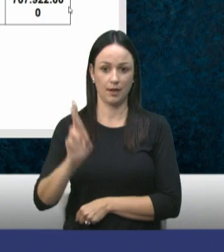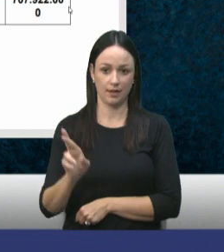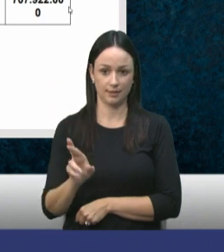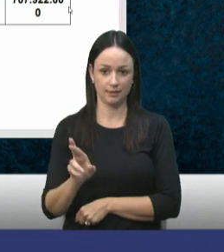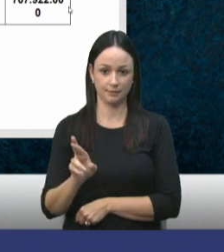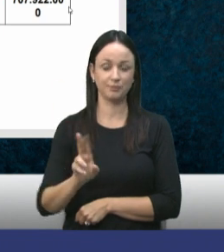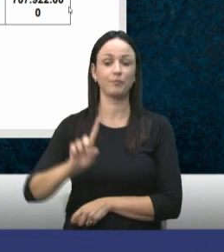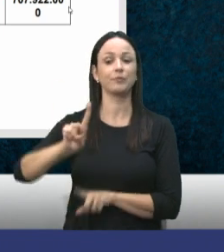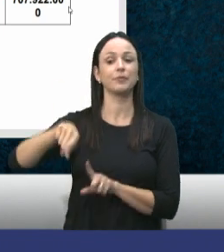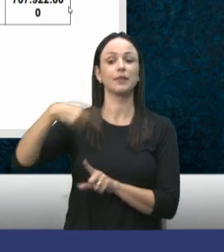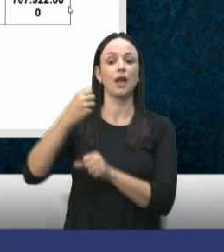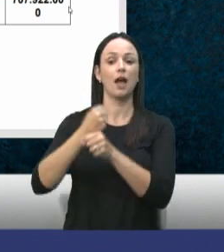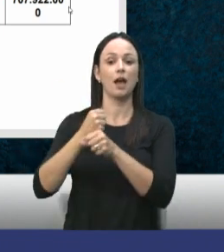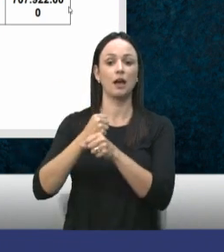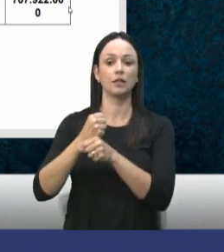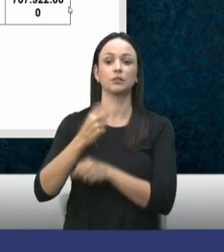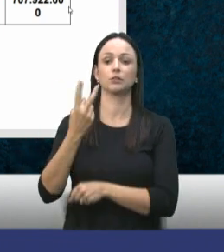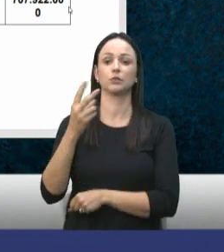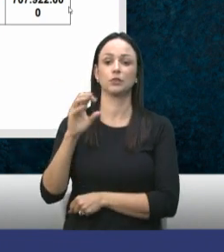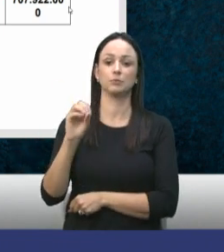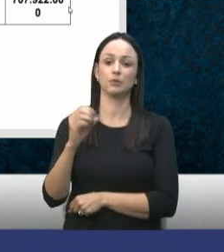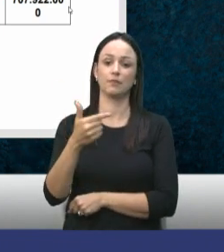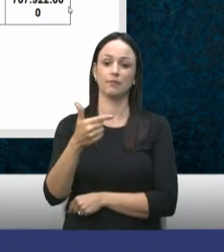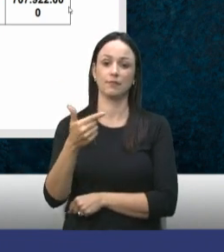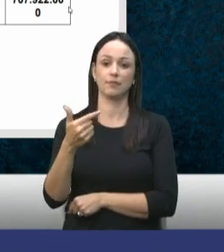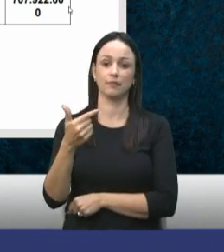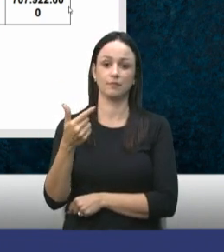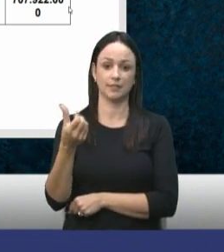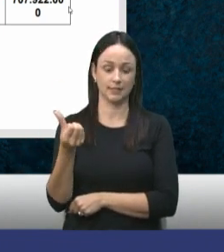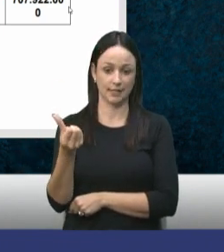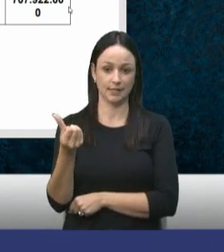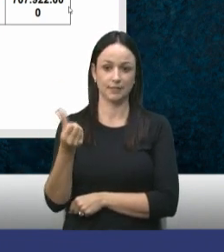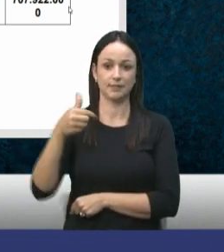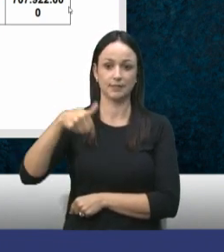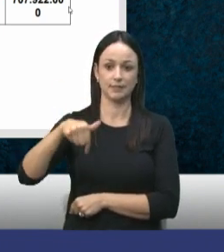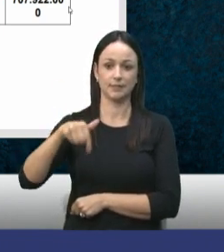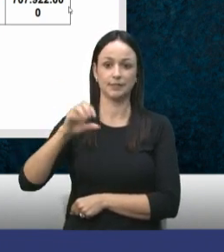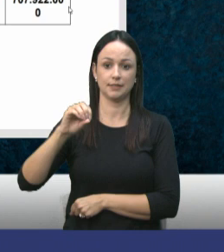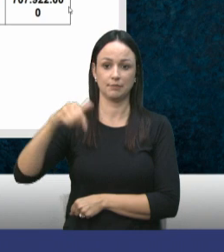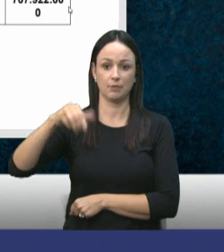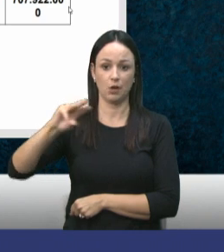R$679.232.000. Receita prevista para 2016,